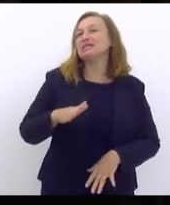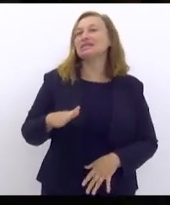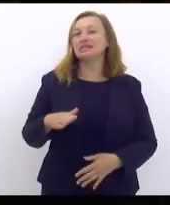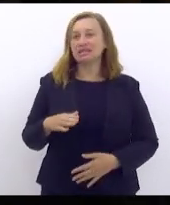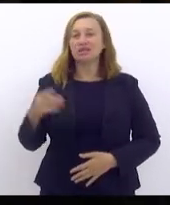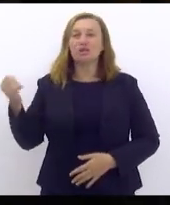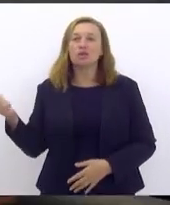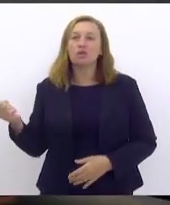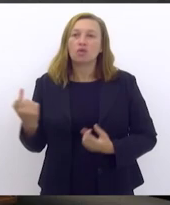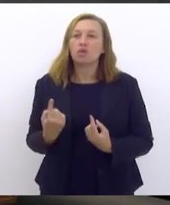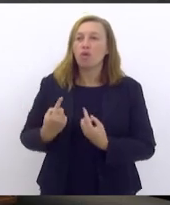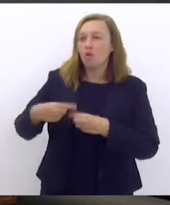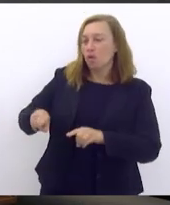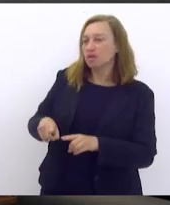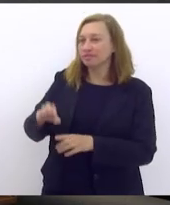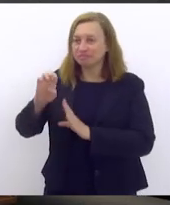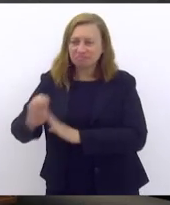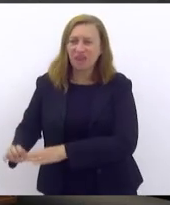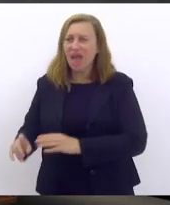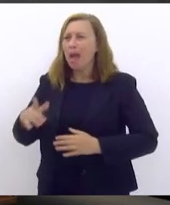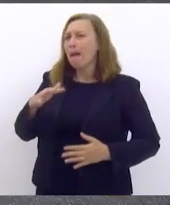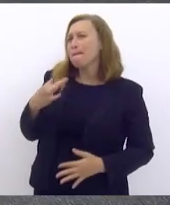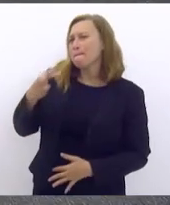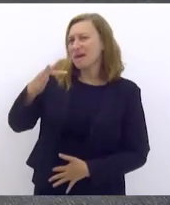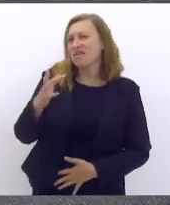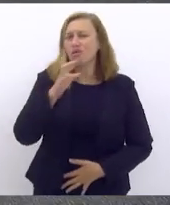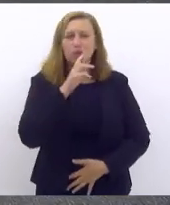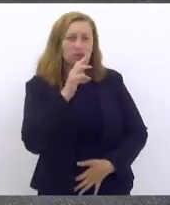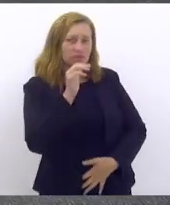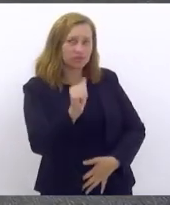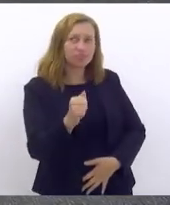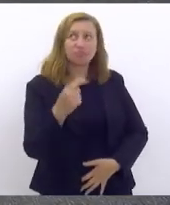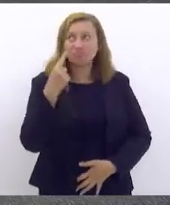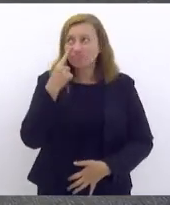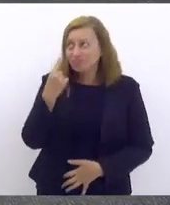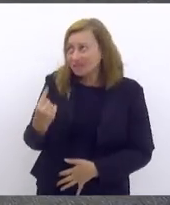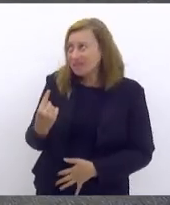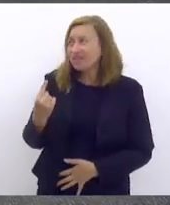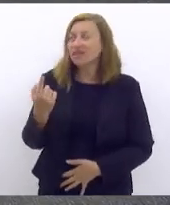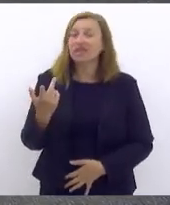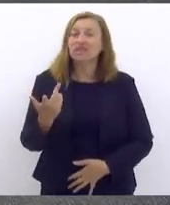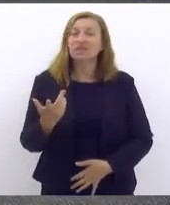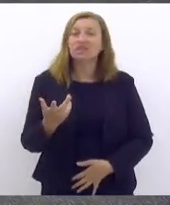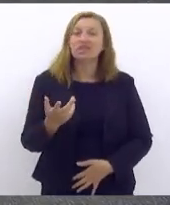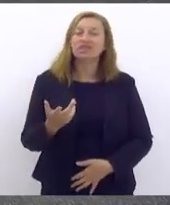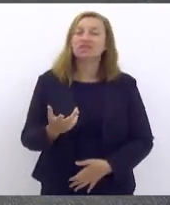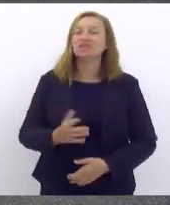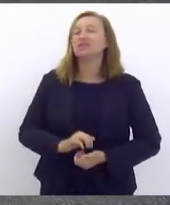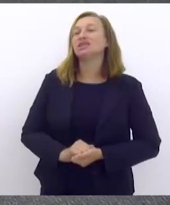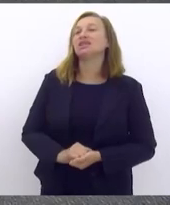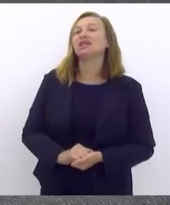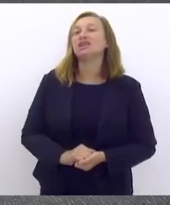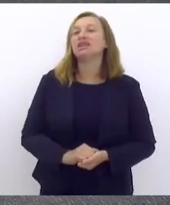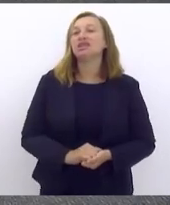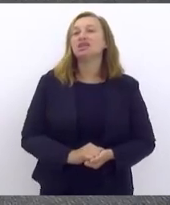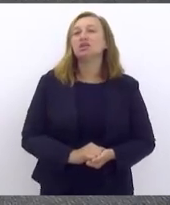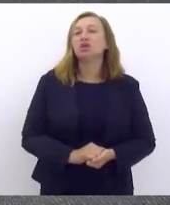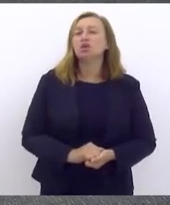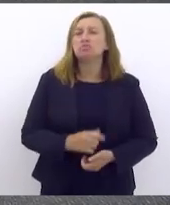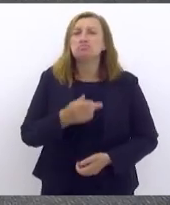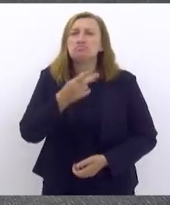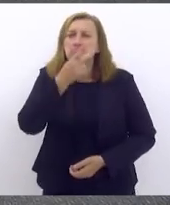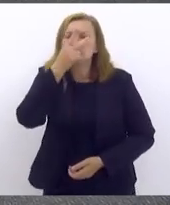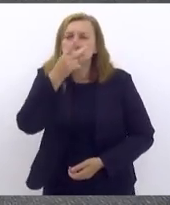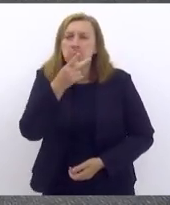contra a esquerda. Serei breve, Rodrigo. É porque eu ouvi, né, de bancadas pessoalistas que nenhuma